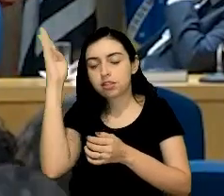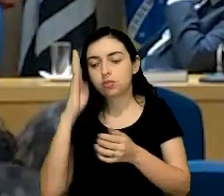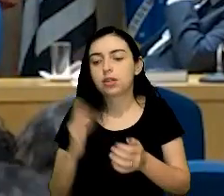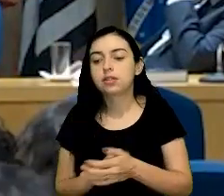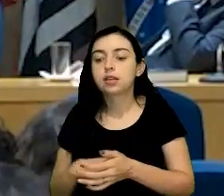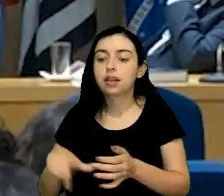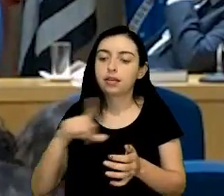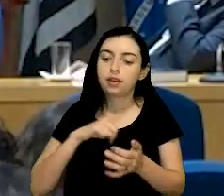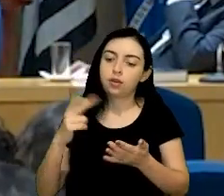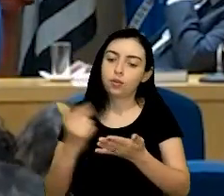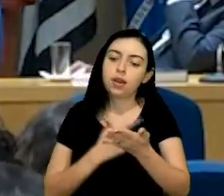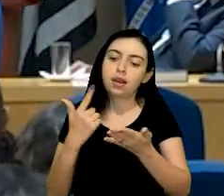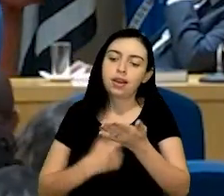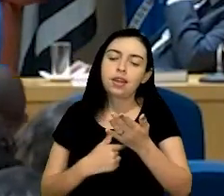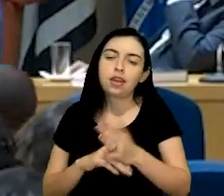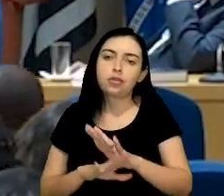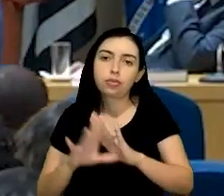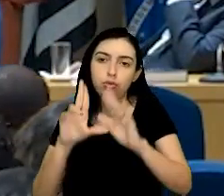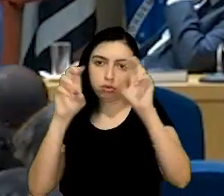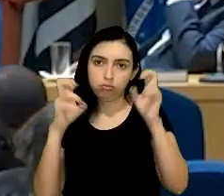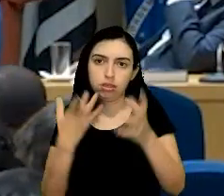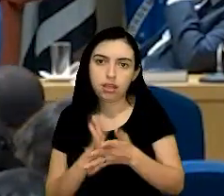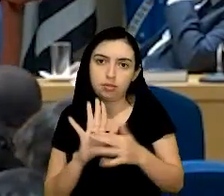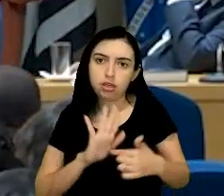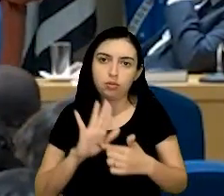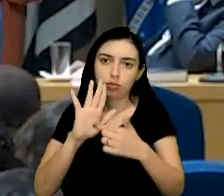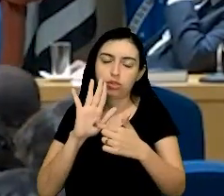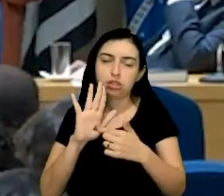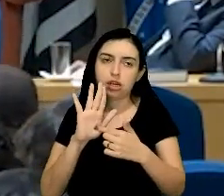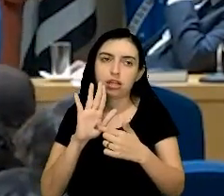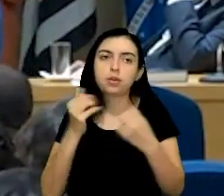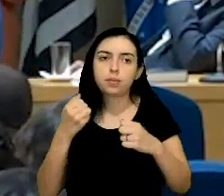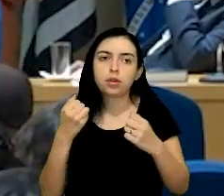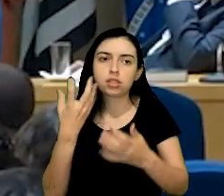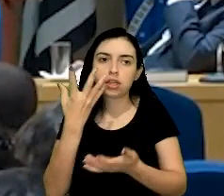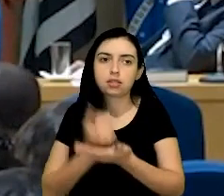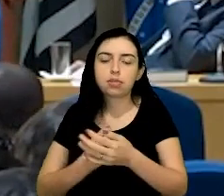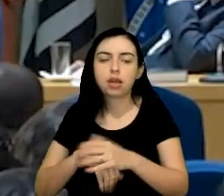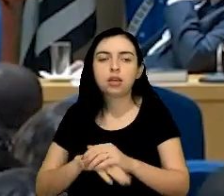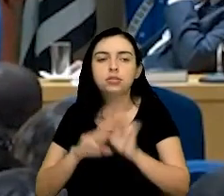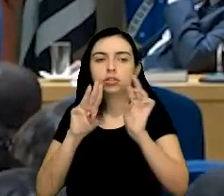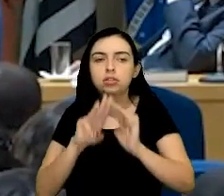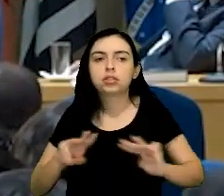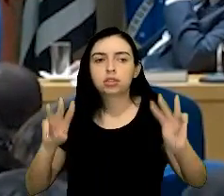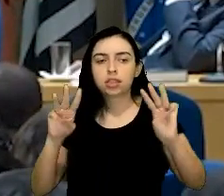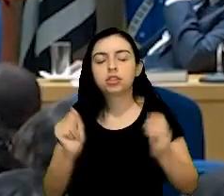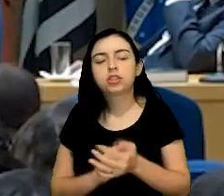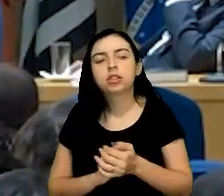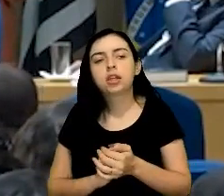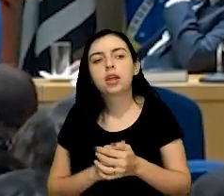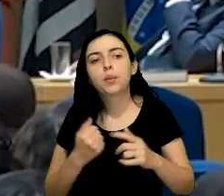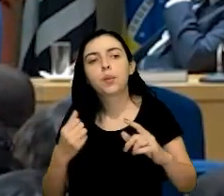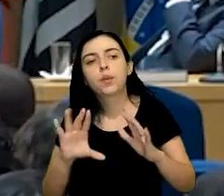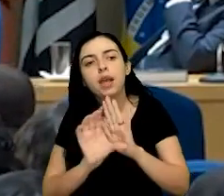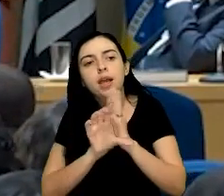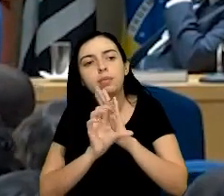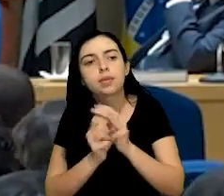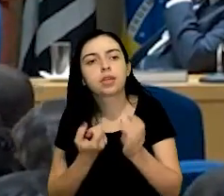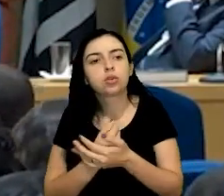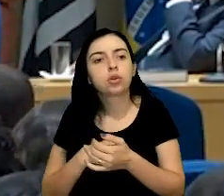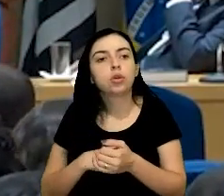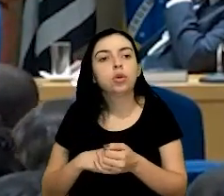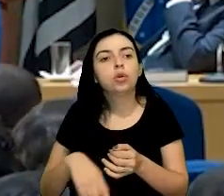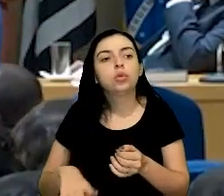migrações venezuelanas que eu trouxe, que vocês podem baixar no site do NEPO, tem um capítulo que é do Exército Brasileiro contando como que